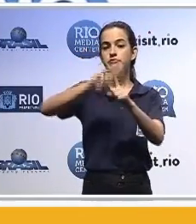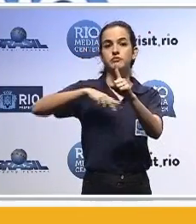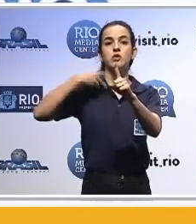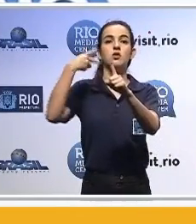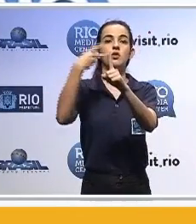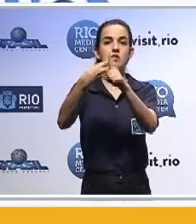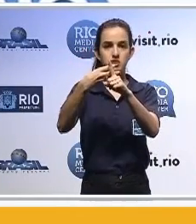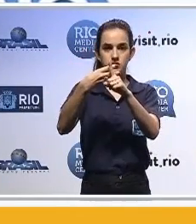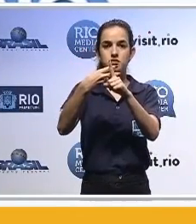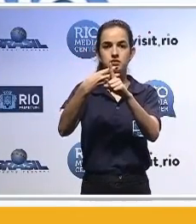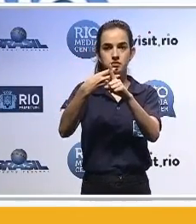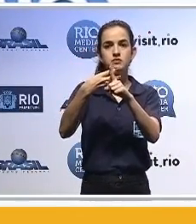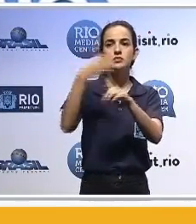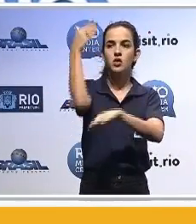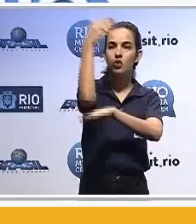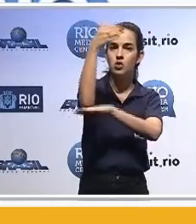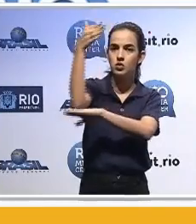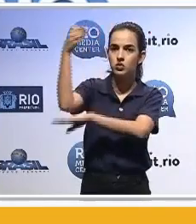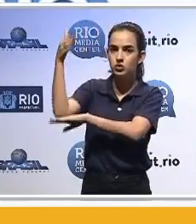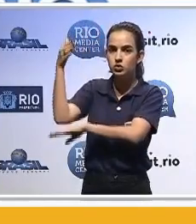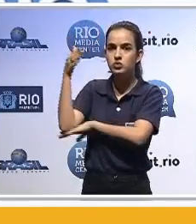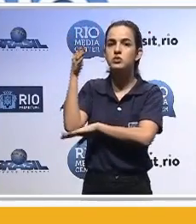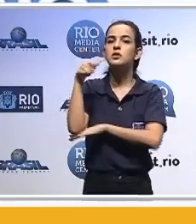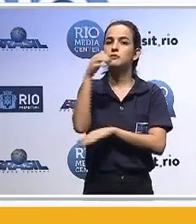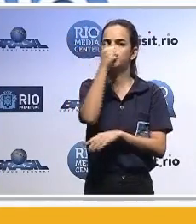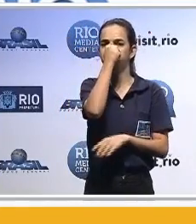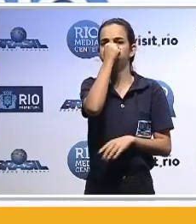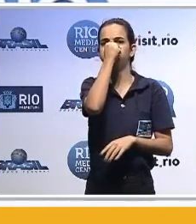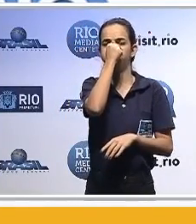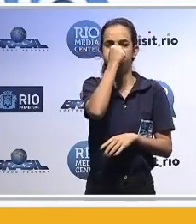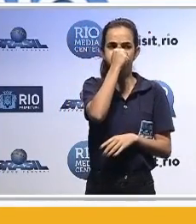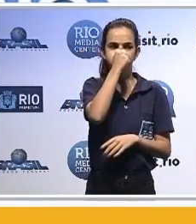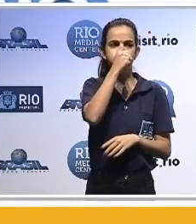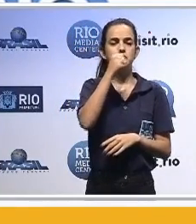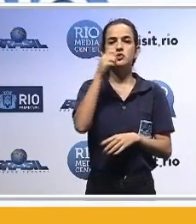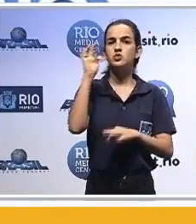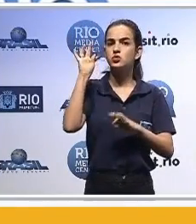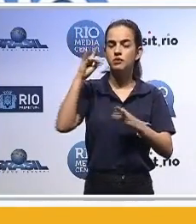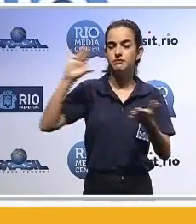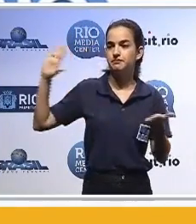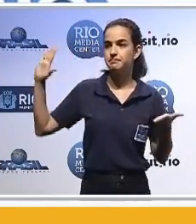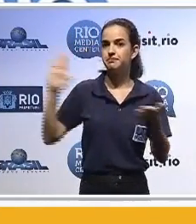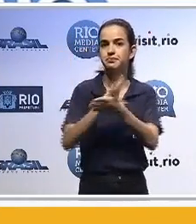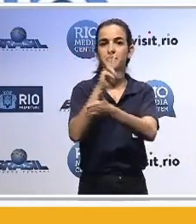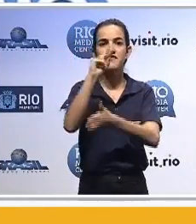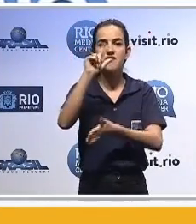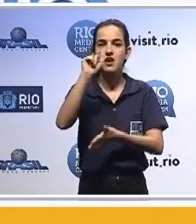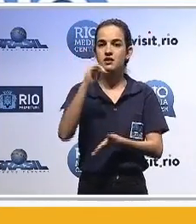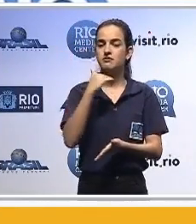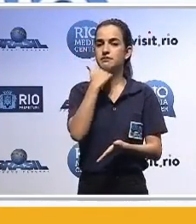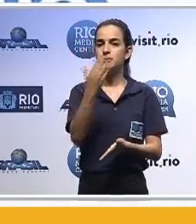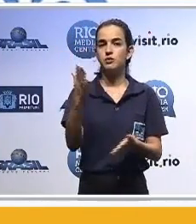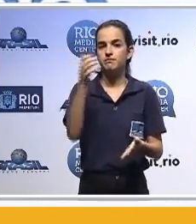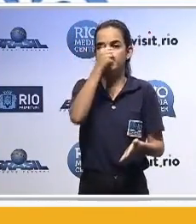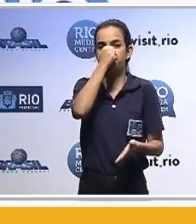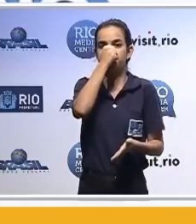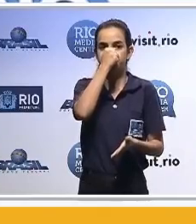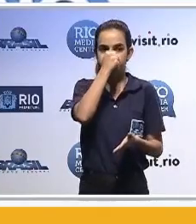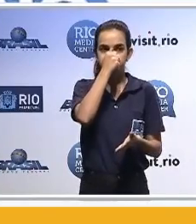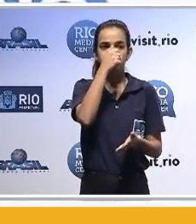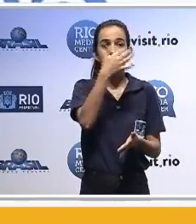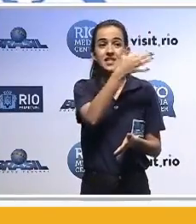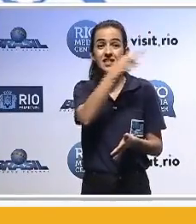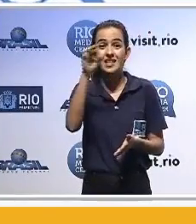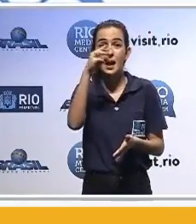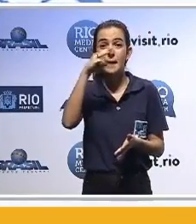hoteleira da cidade e os hotéis ficaram cheios, taxa ocupação total, mais 100 mil pessoas que ficaram